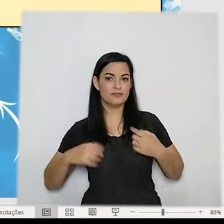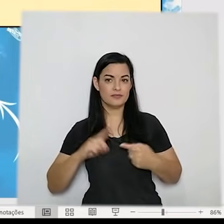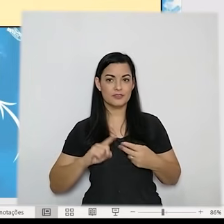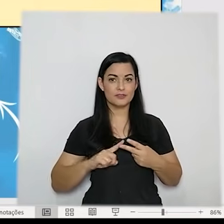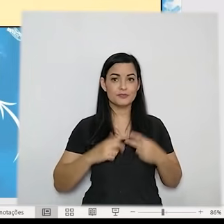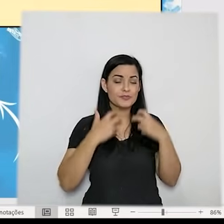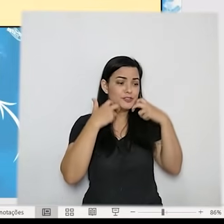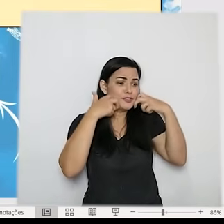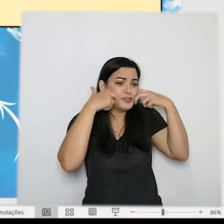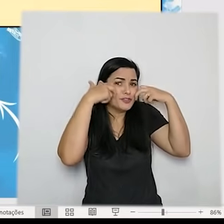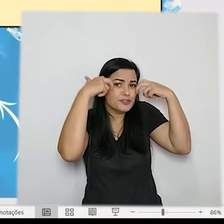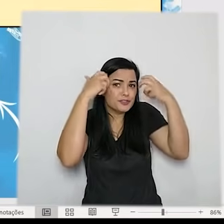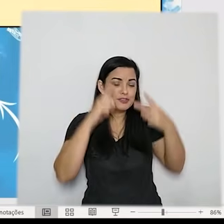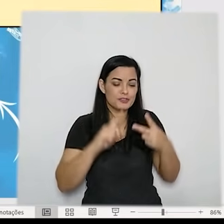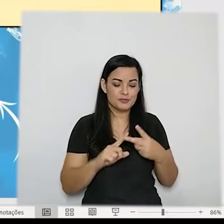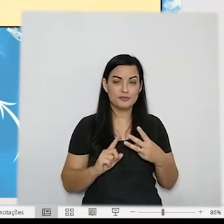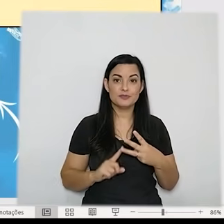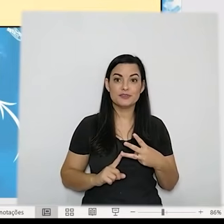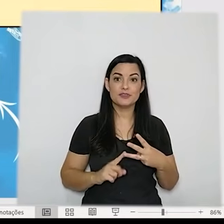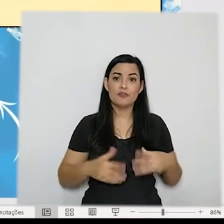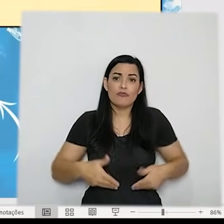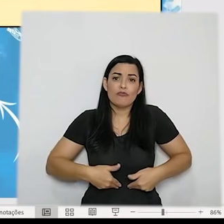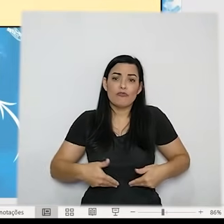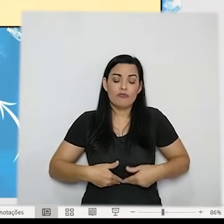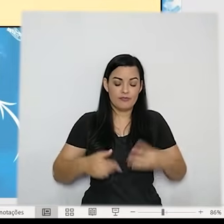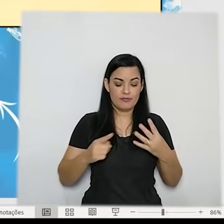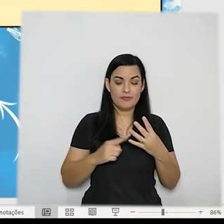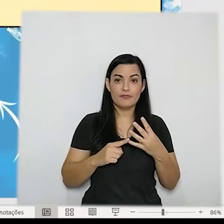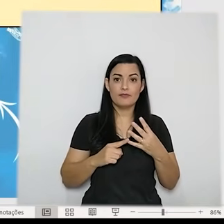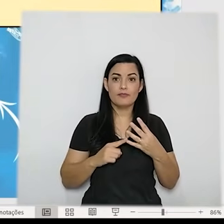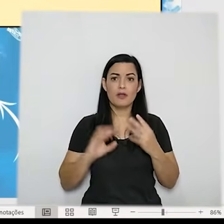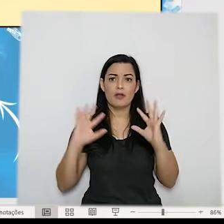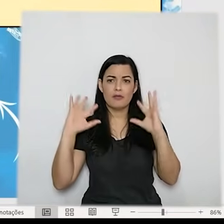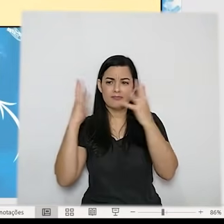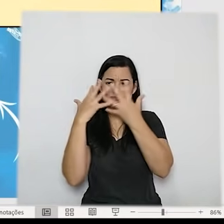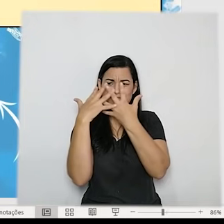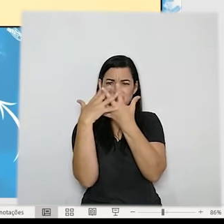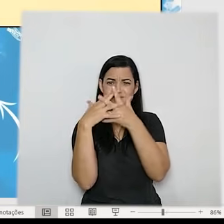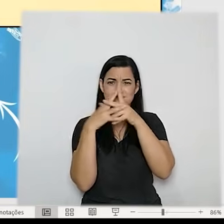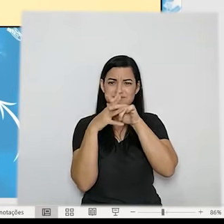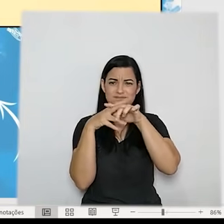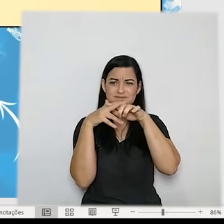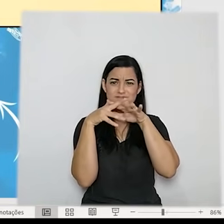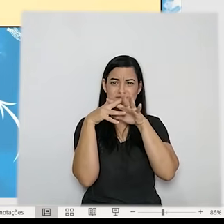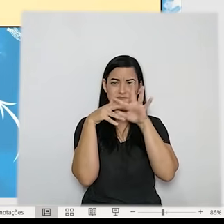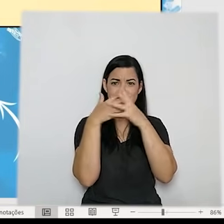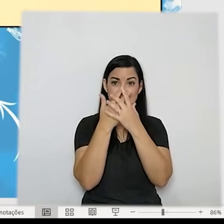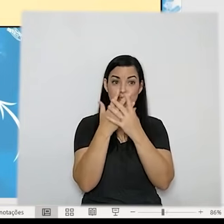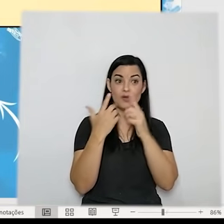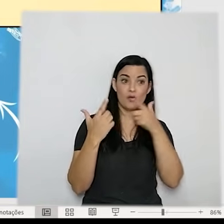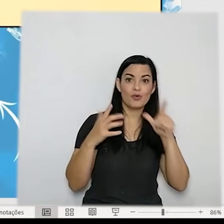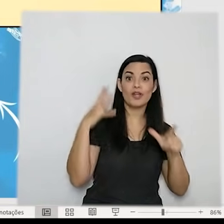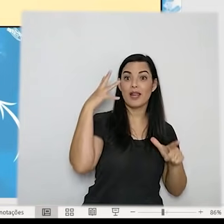tímida, faminto, emaranhado, linda e enamorados.